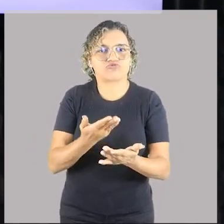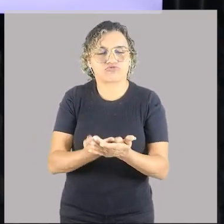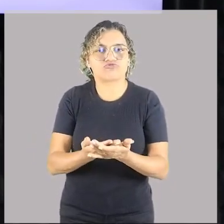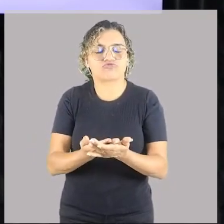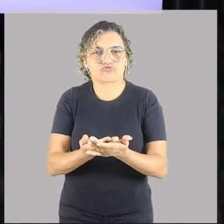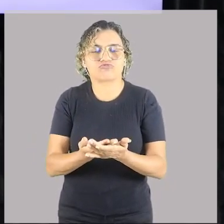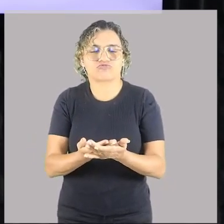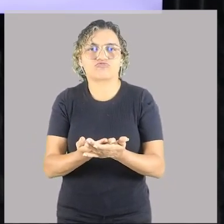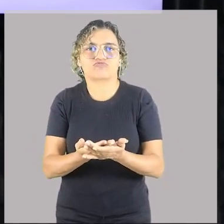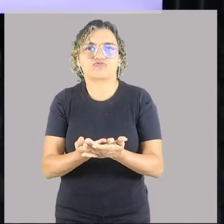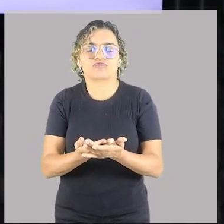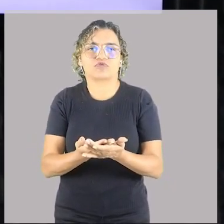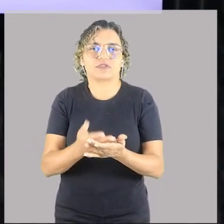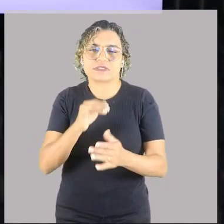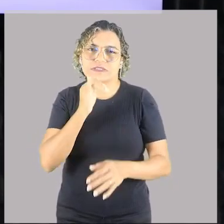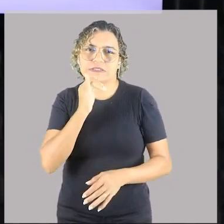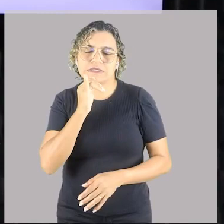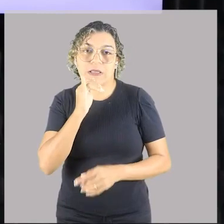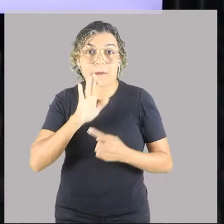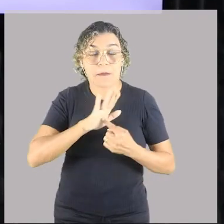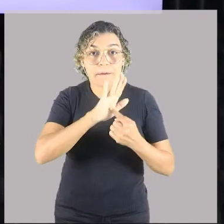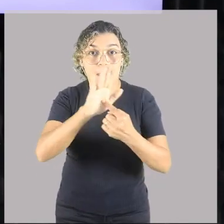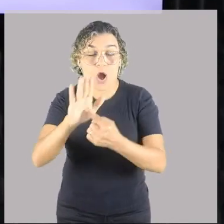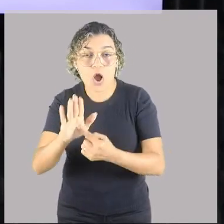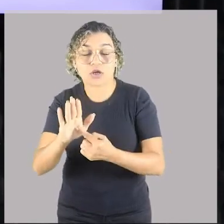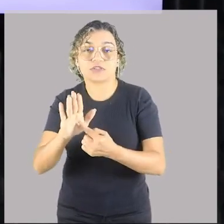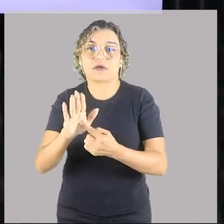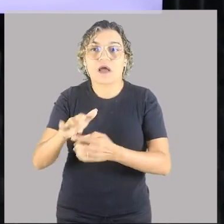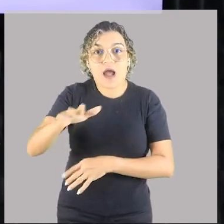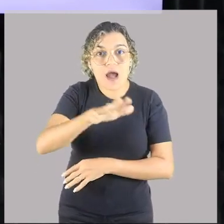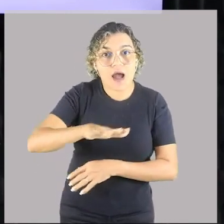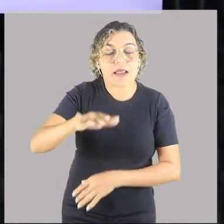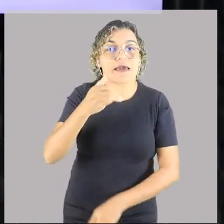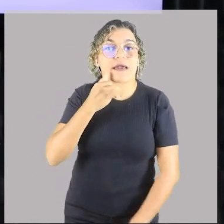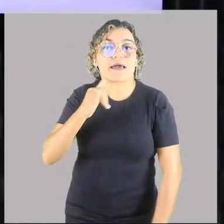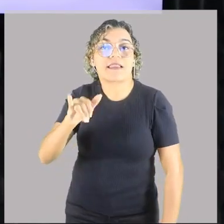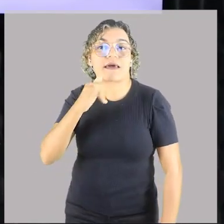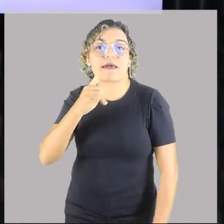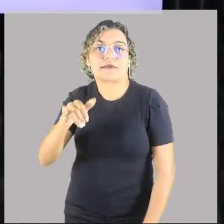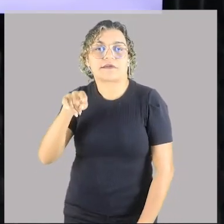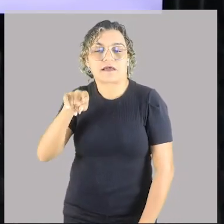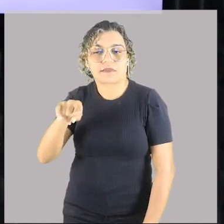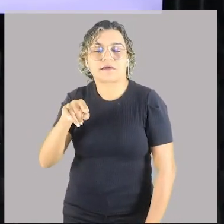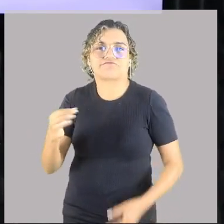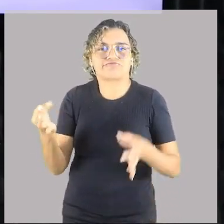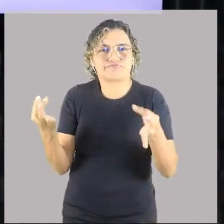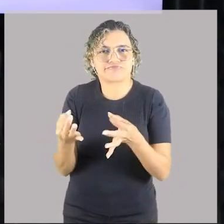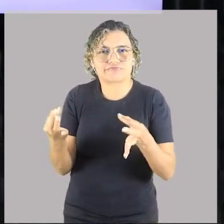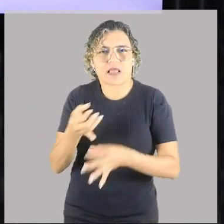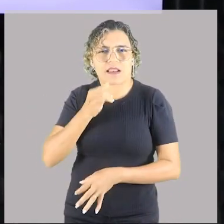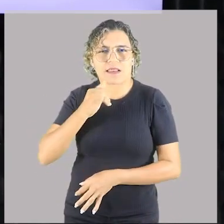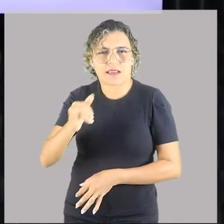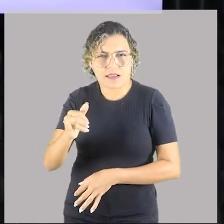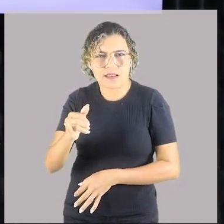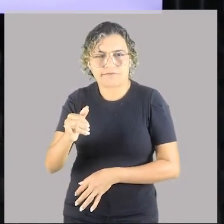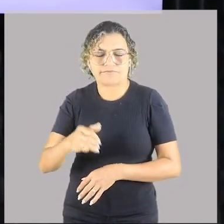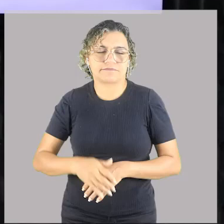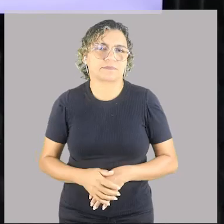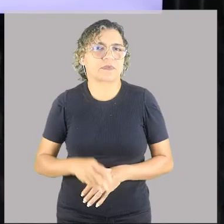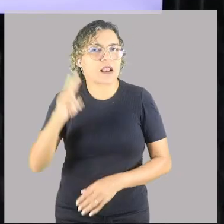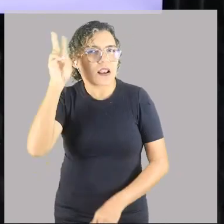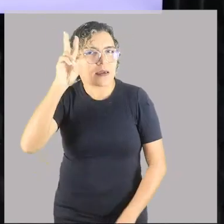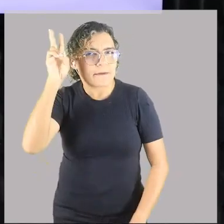que propõe um cenário elétrico para o país onde a eficiência energética, vamos dar um time